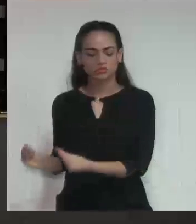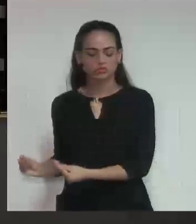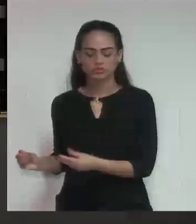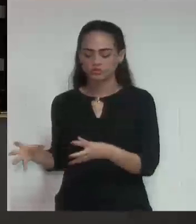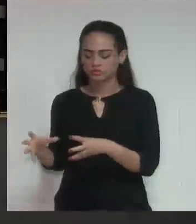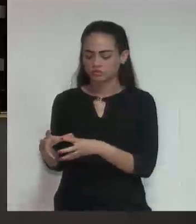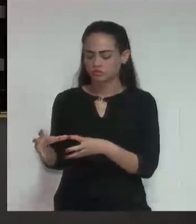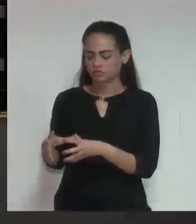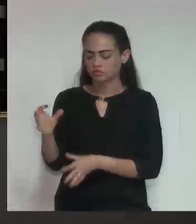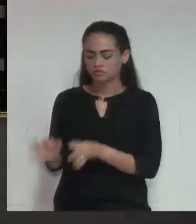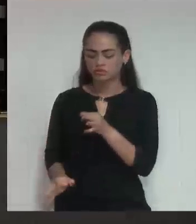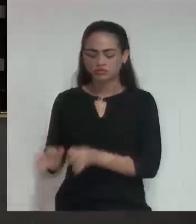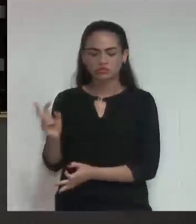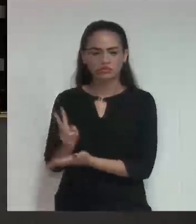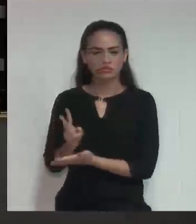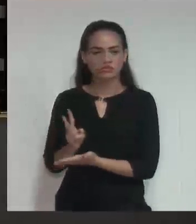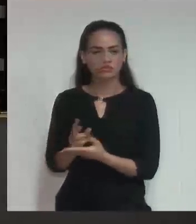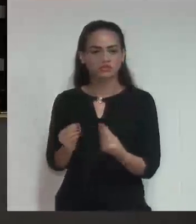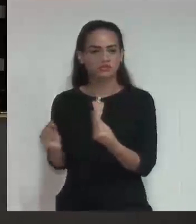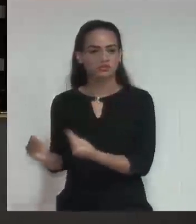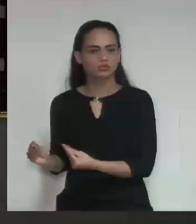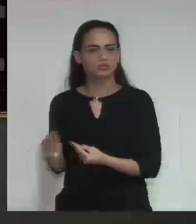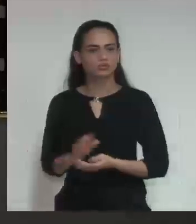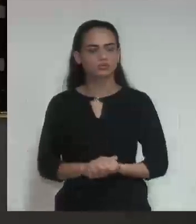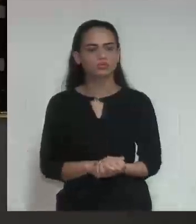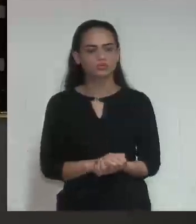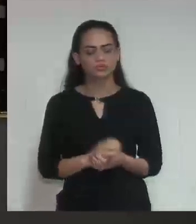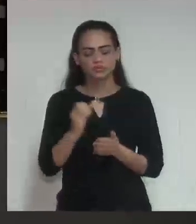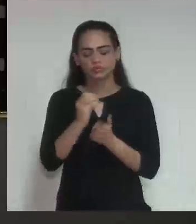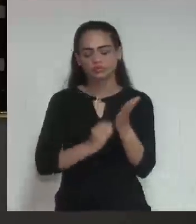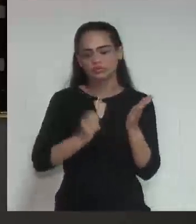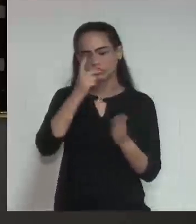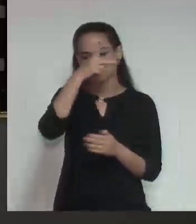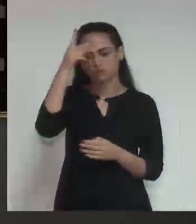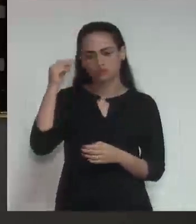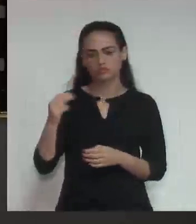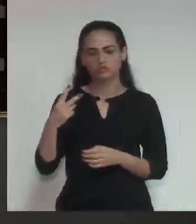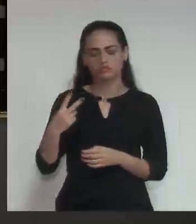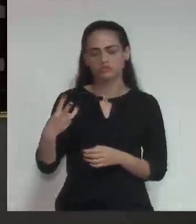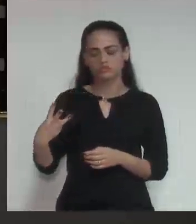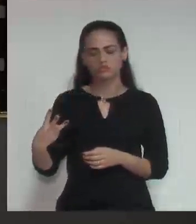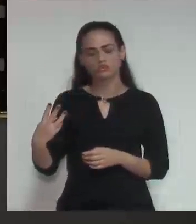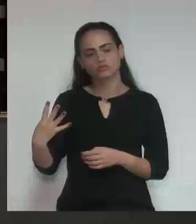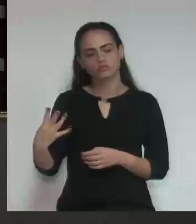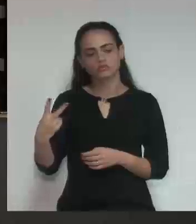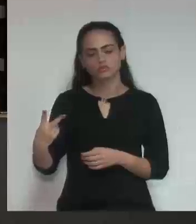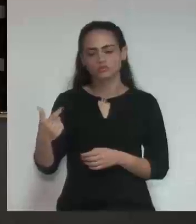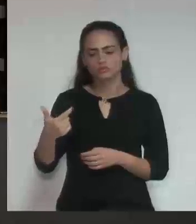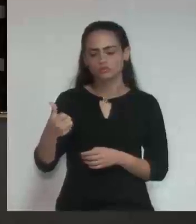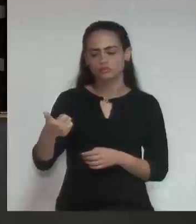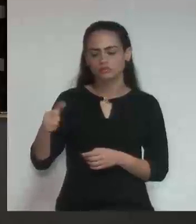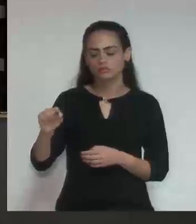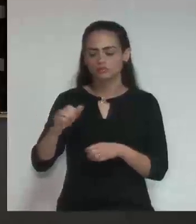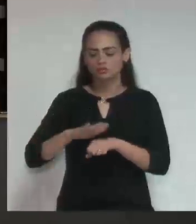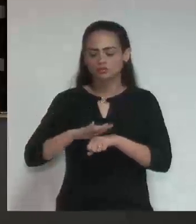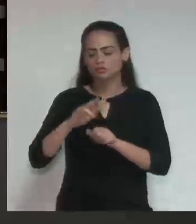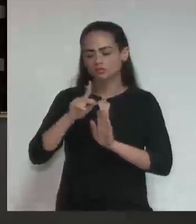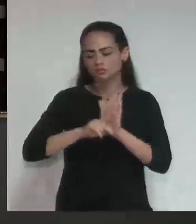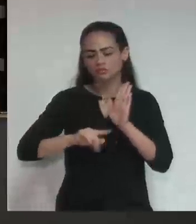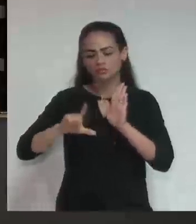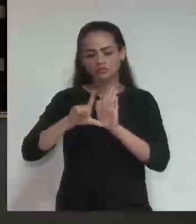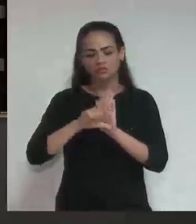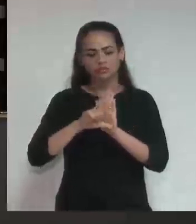Procuradoria Jurídica e às comissões permanentes. Ofício do Gabinete do Prefeito número 242/2018, encaminhando o projeto de lei número